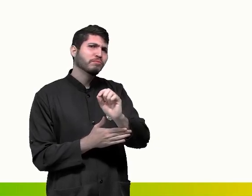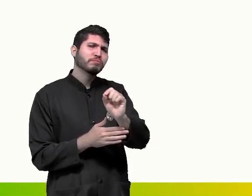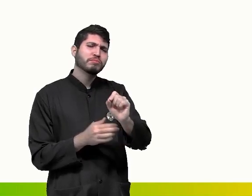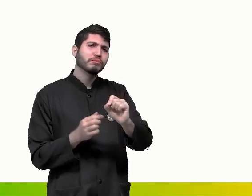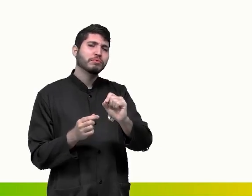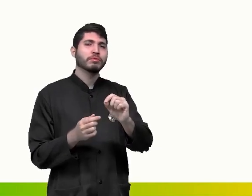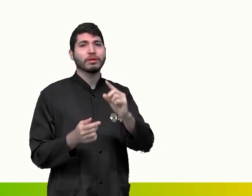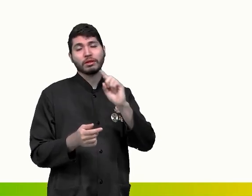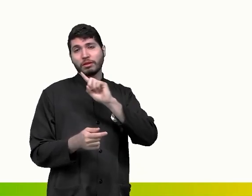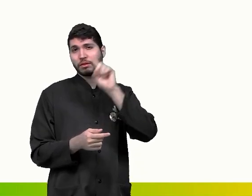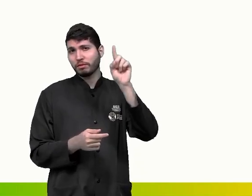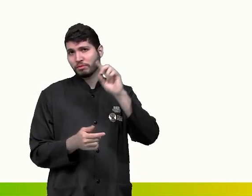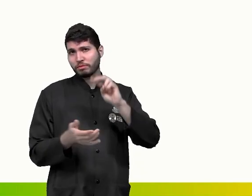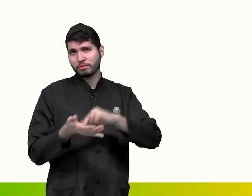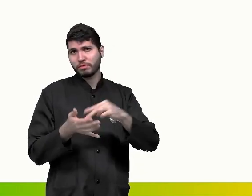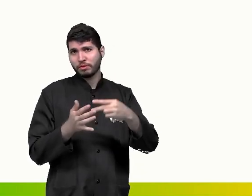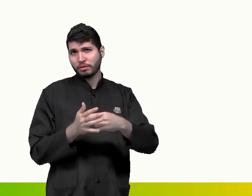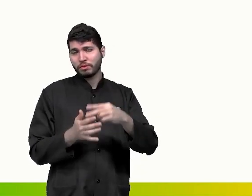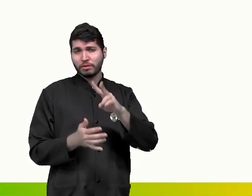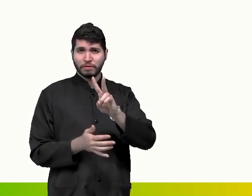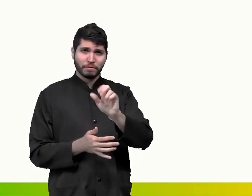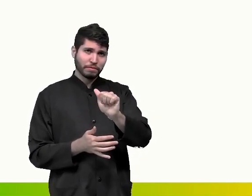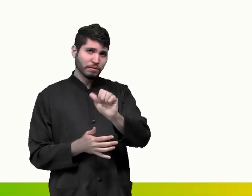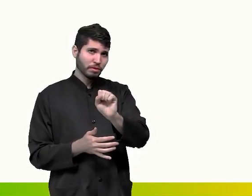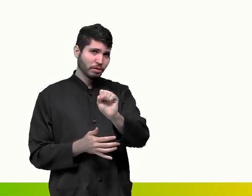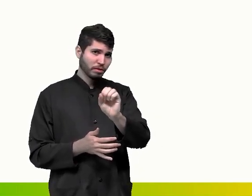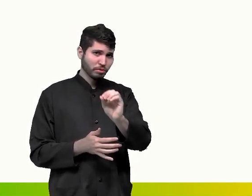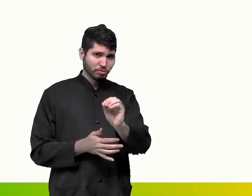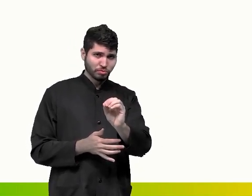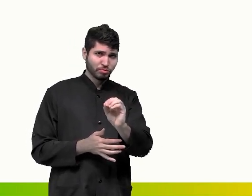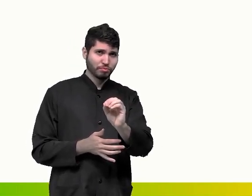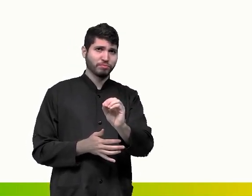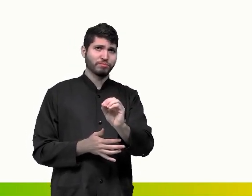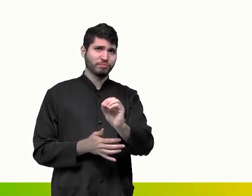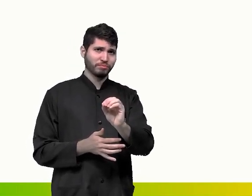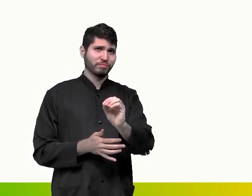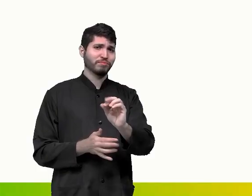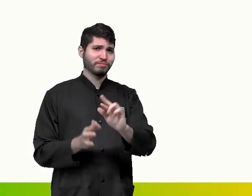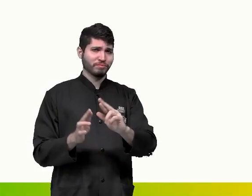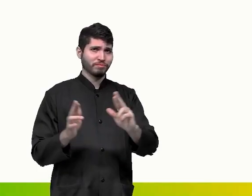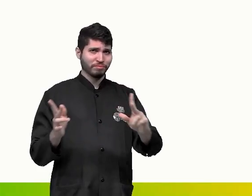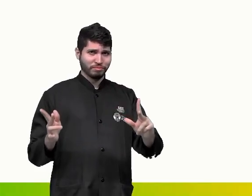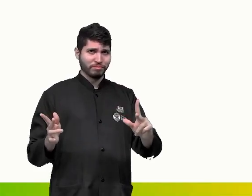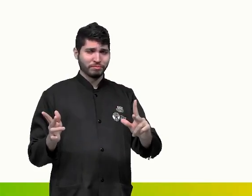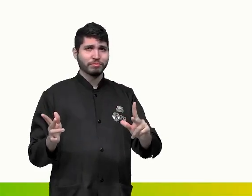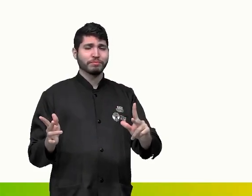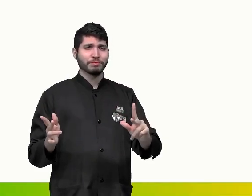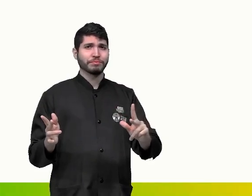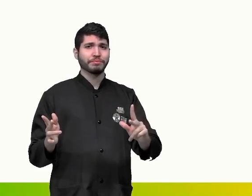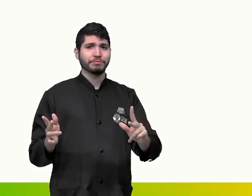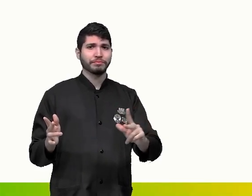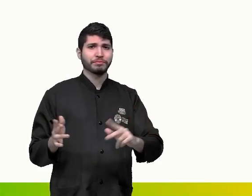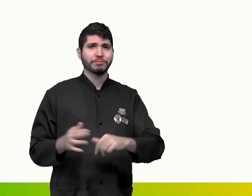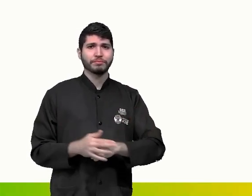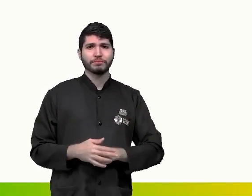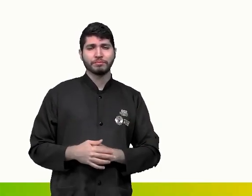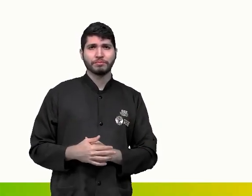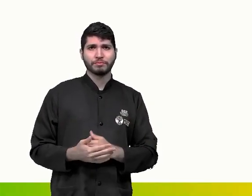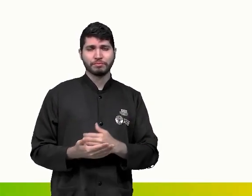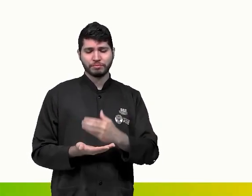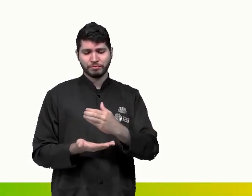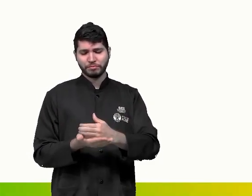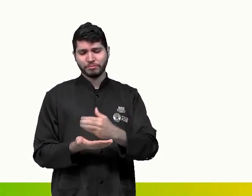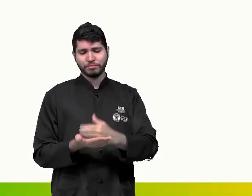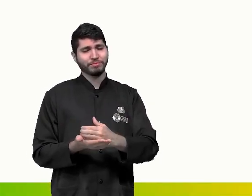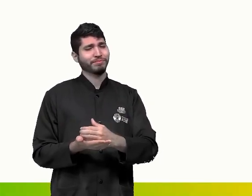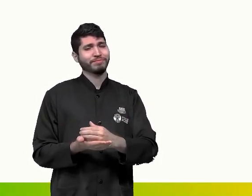outro, não é um copo, é um recipiente maior que você coloca água, mais uma vasilha maior. E vaso é